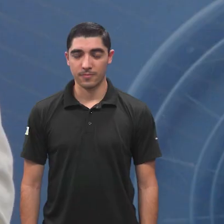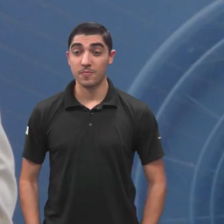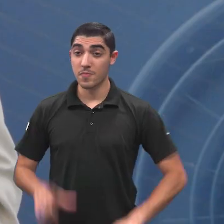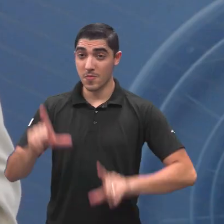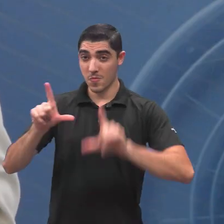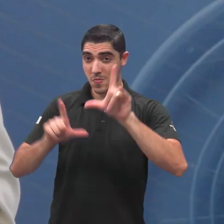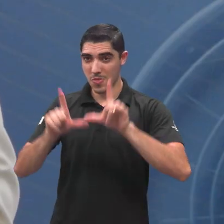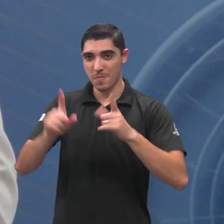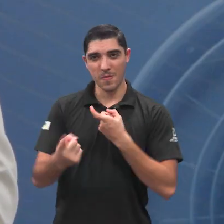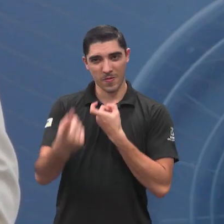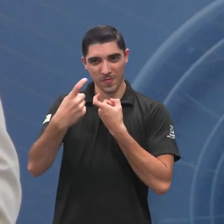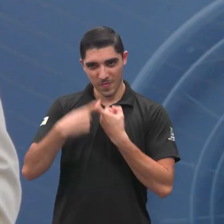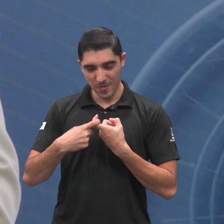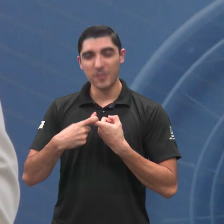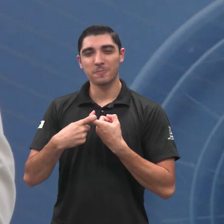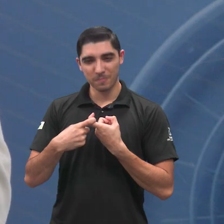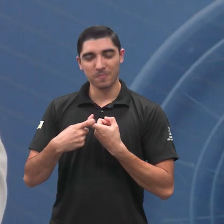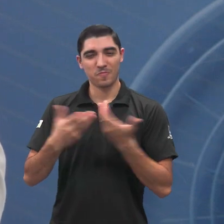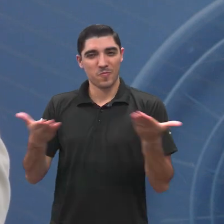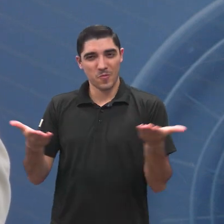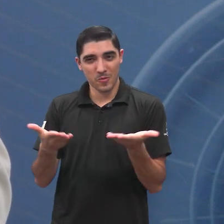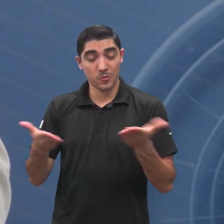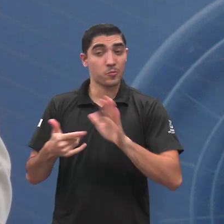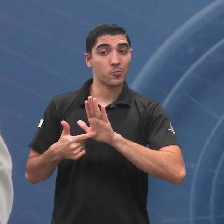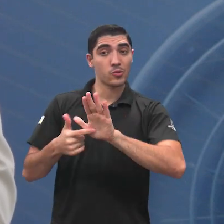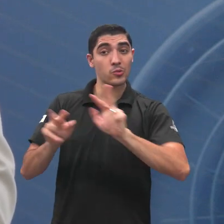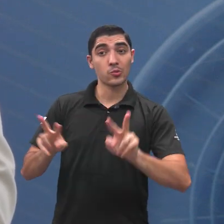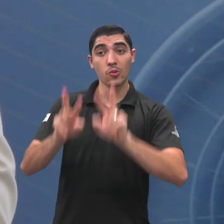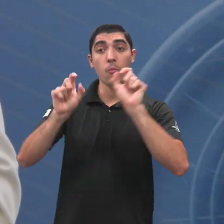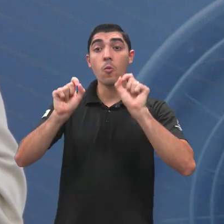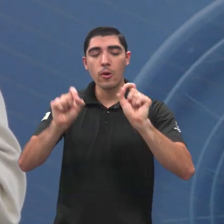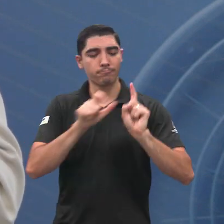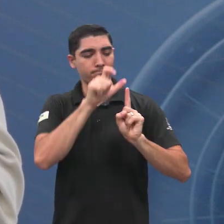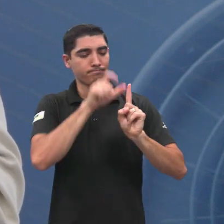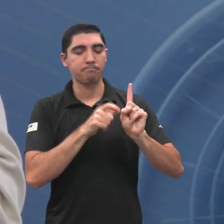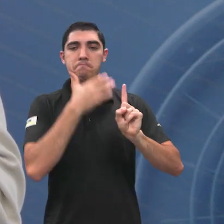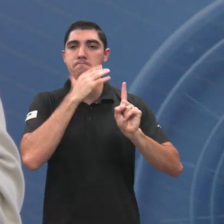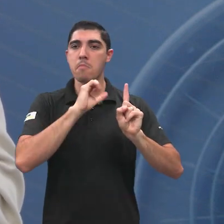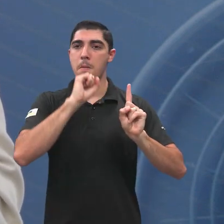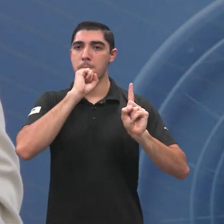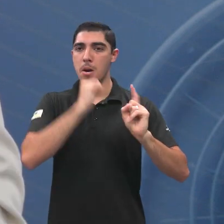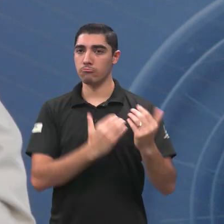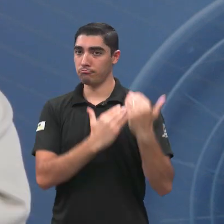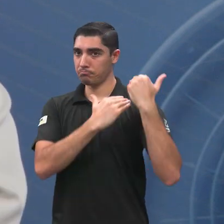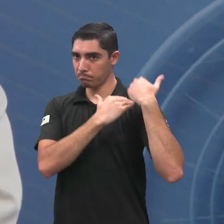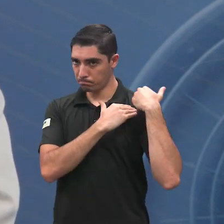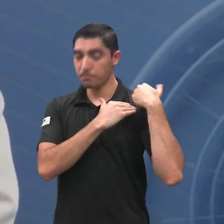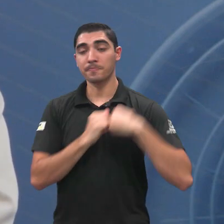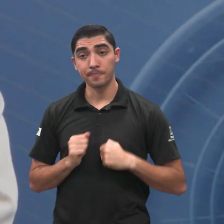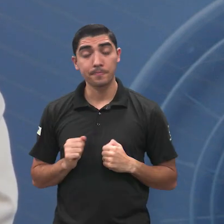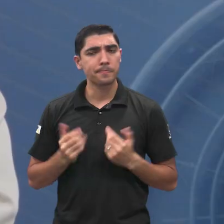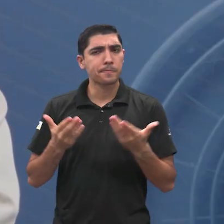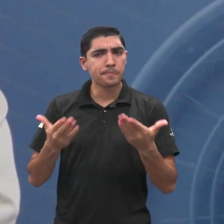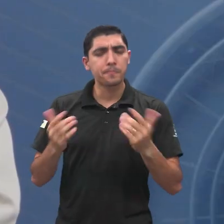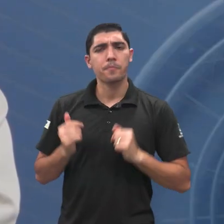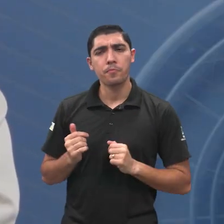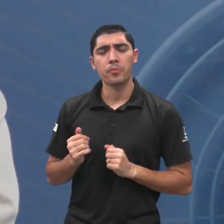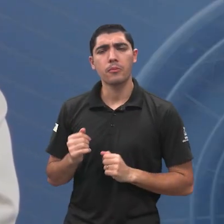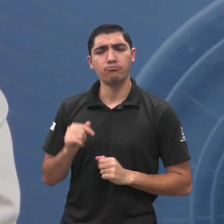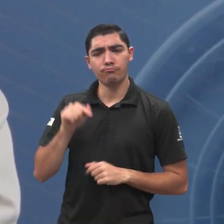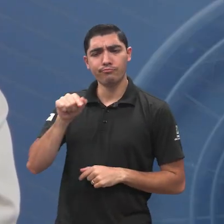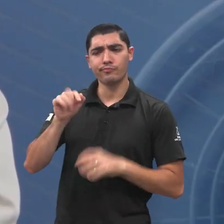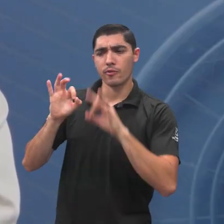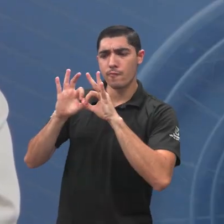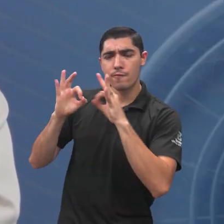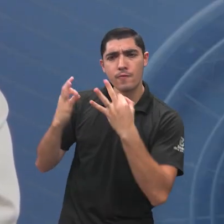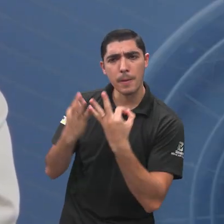E já estamos de volta com Diálogos da Cidade, hoje falando sobre paternidade. E, gente, a configuração